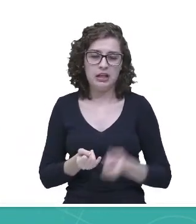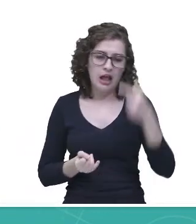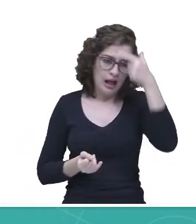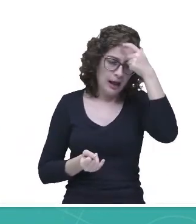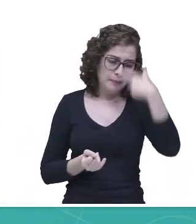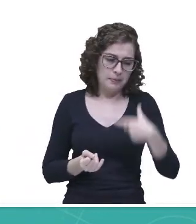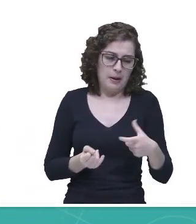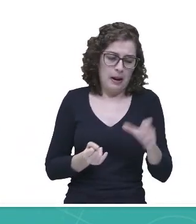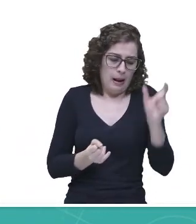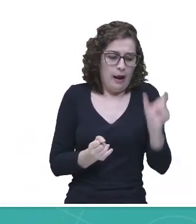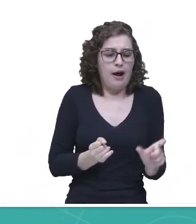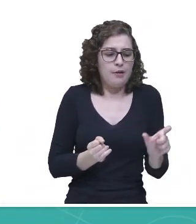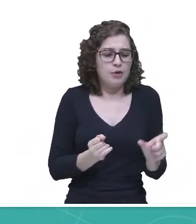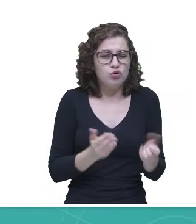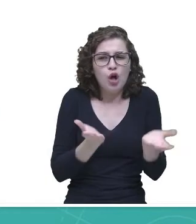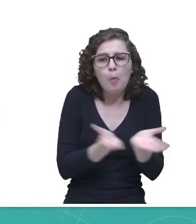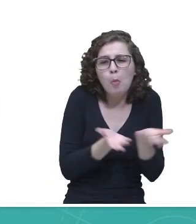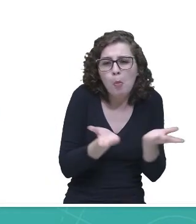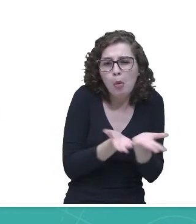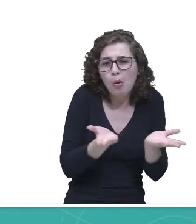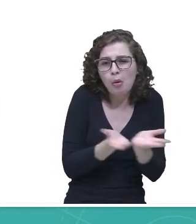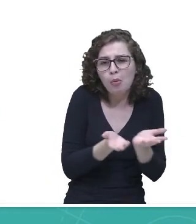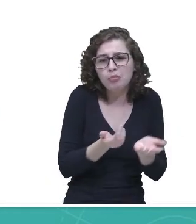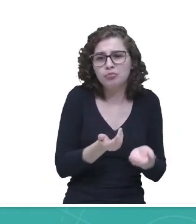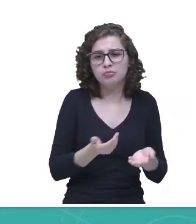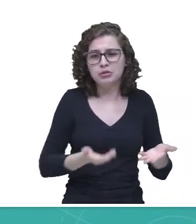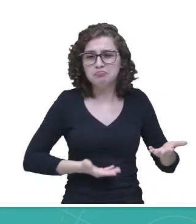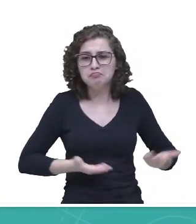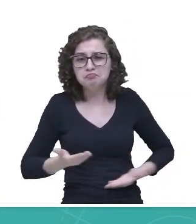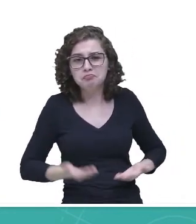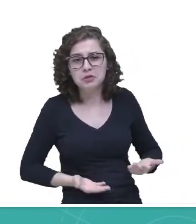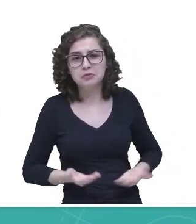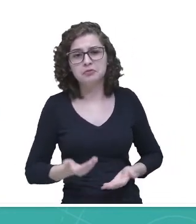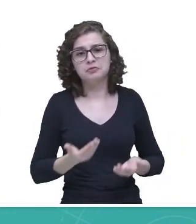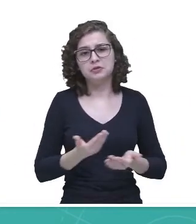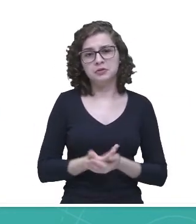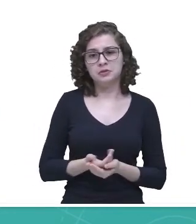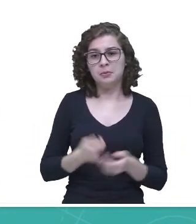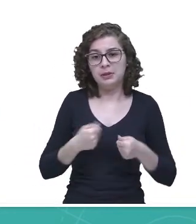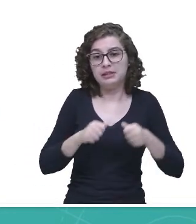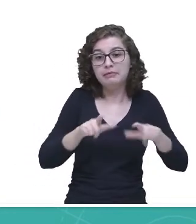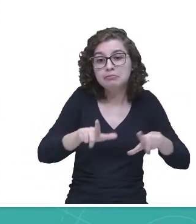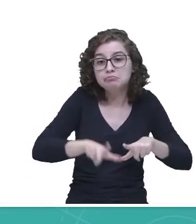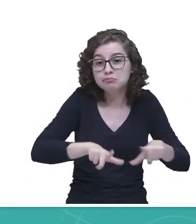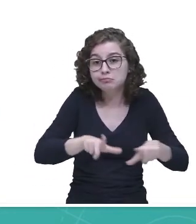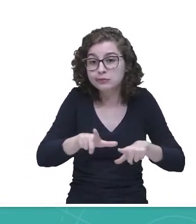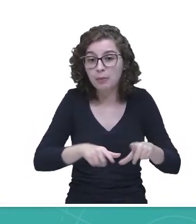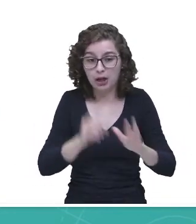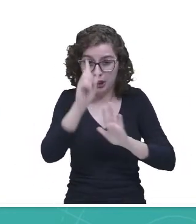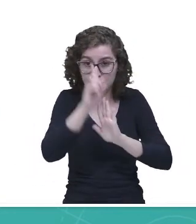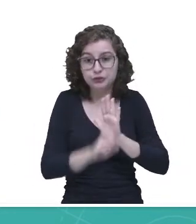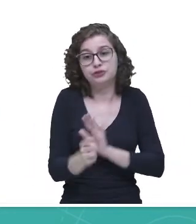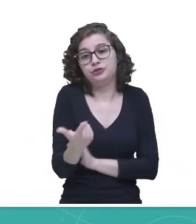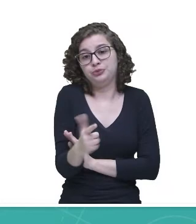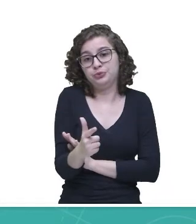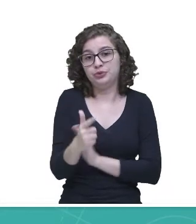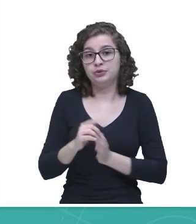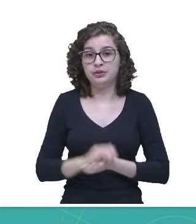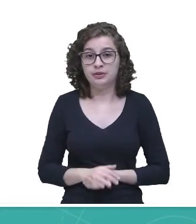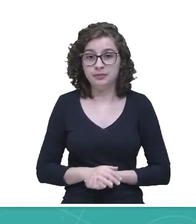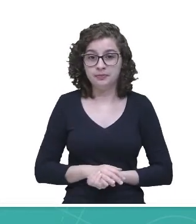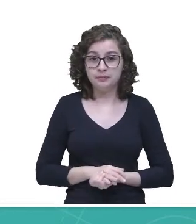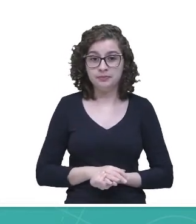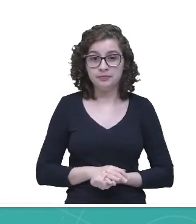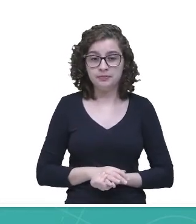já sabem, e estavam sujeitos a trabalhar nas terras dos senhores. Lembram